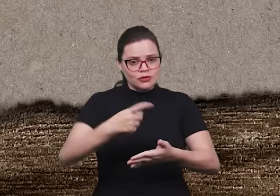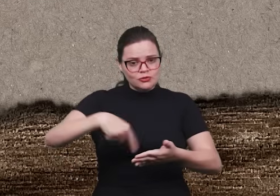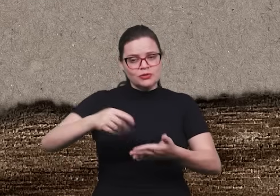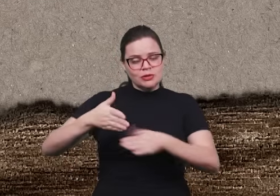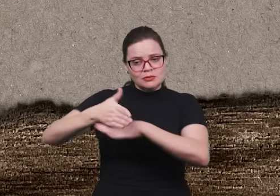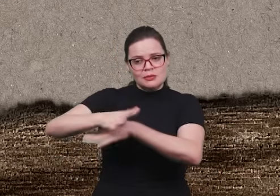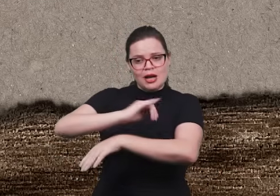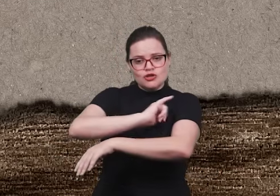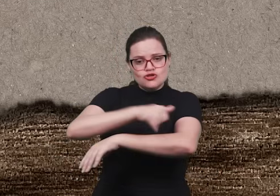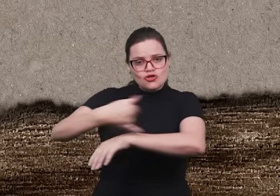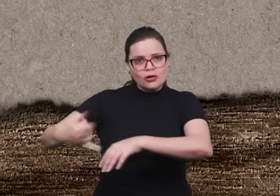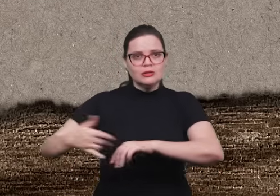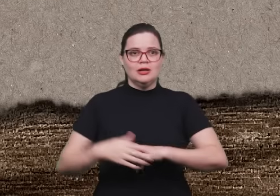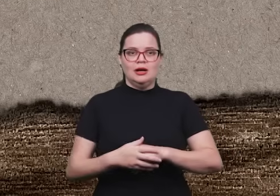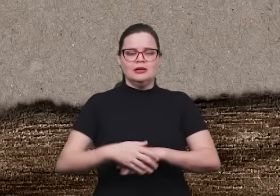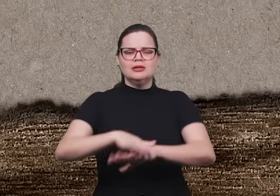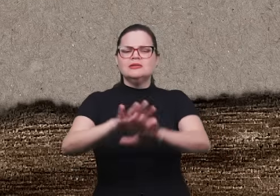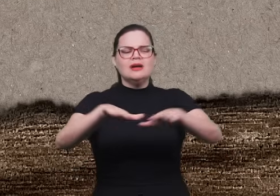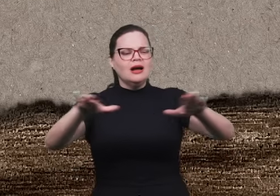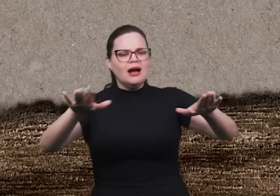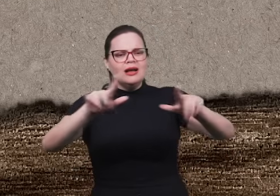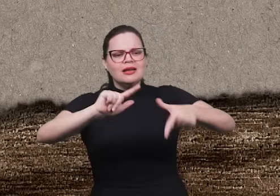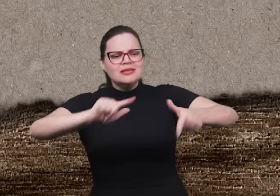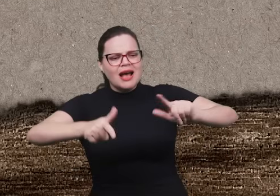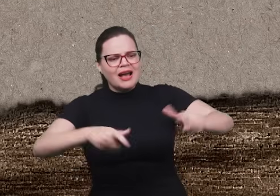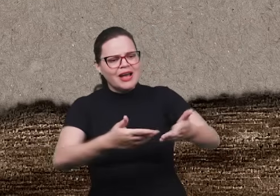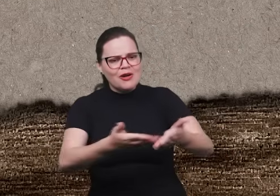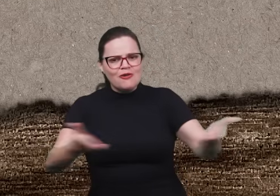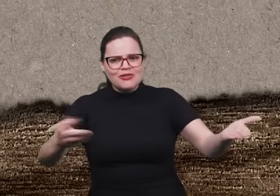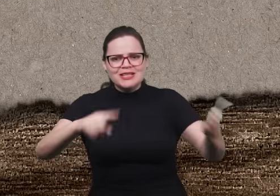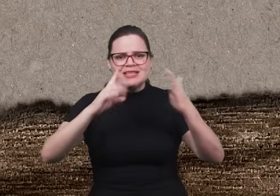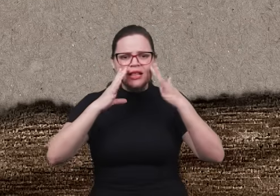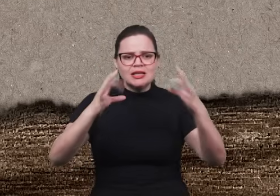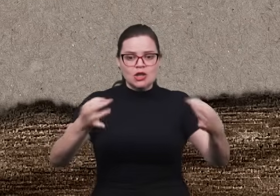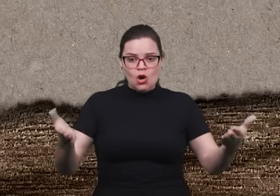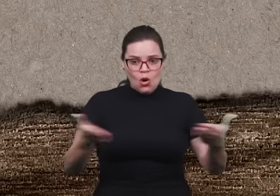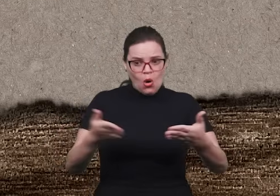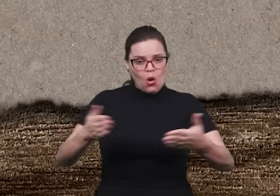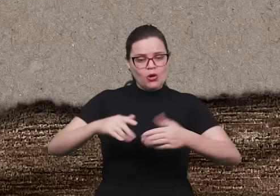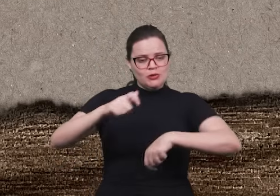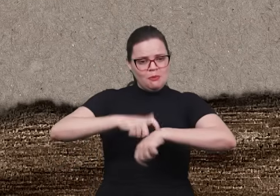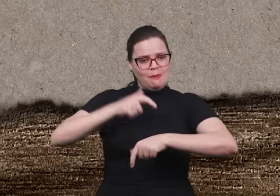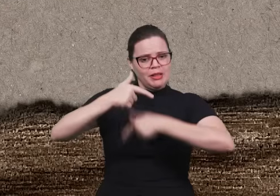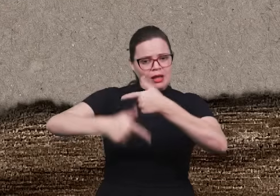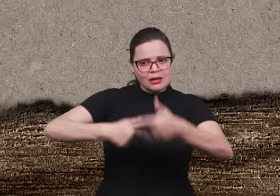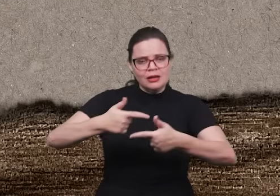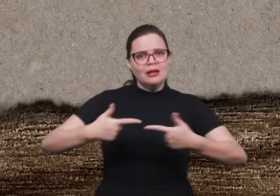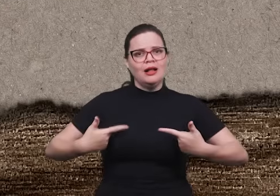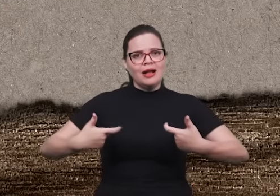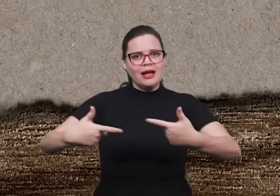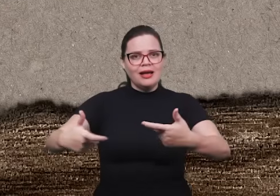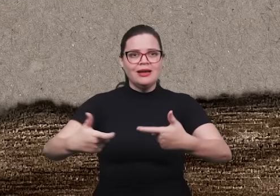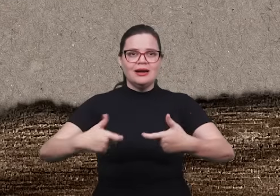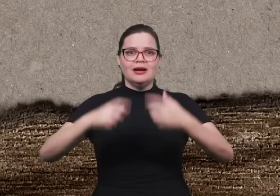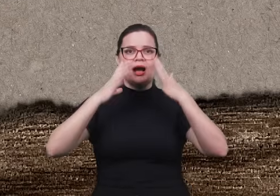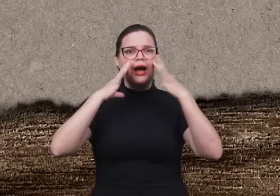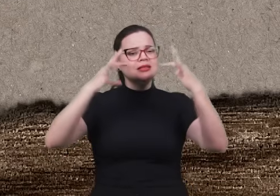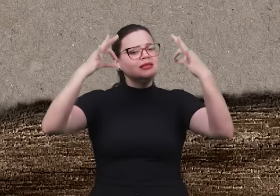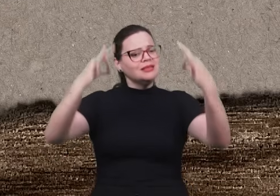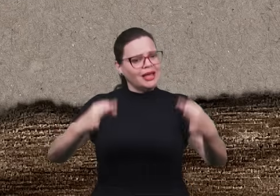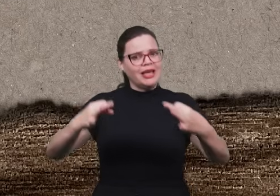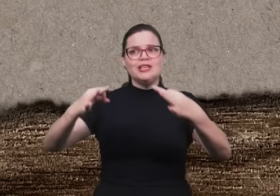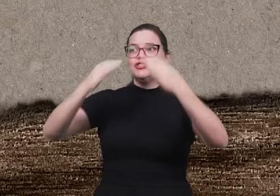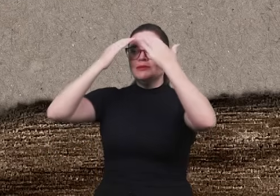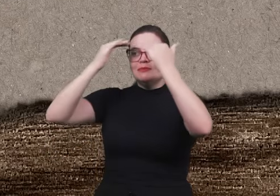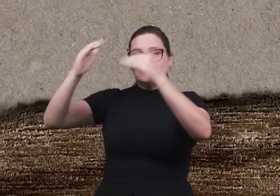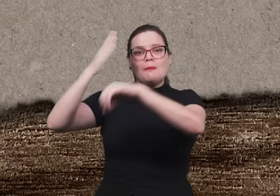Jordão. Ouve, ó Israel, hoje vos achegais a peleja. E por fim, atende e